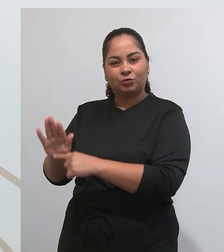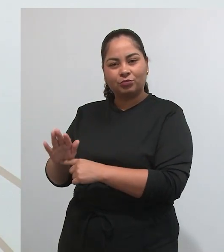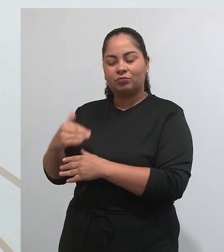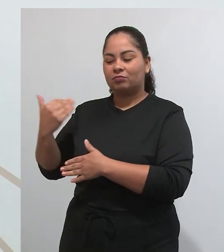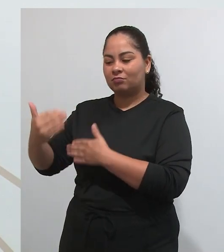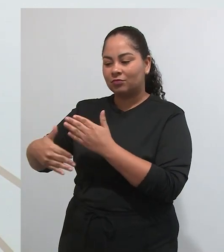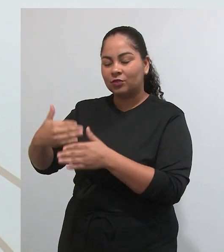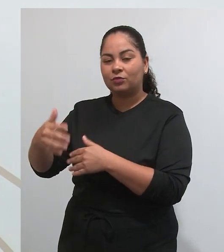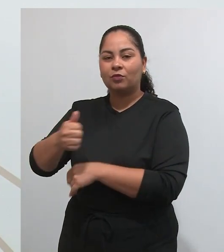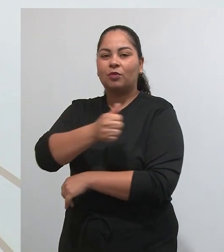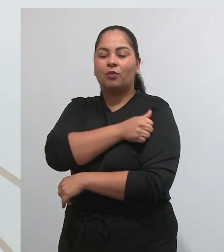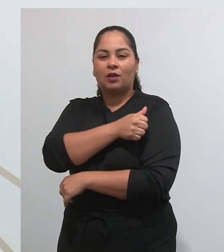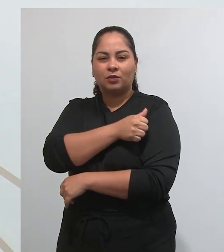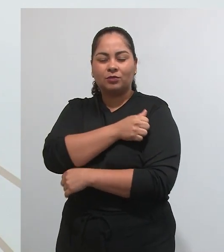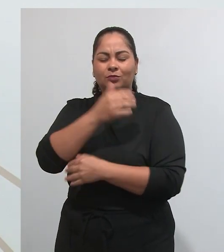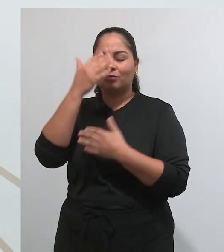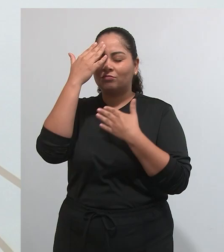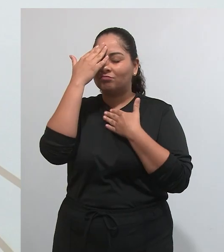ser educador.